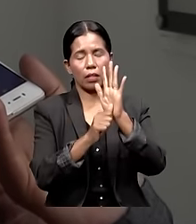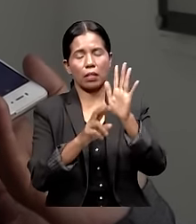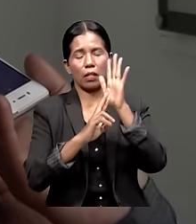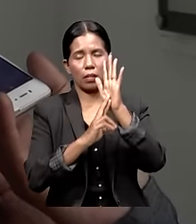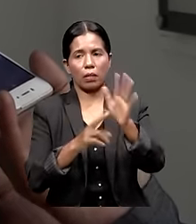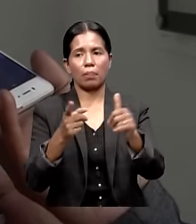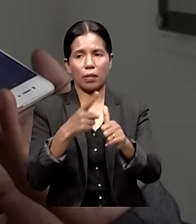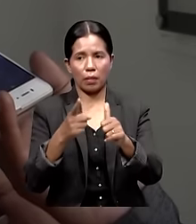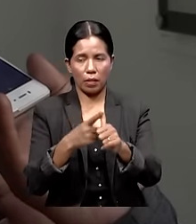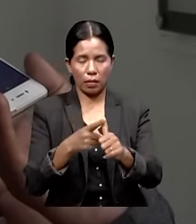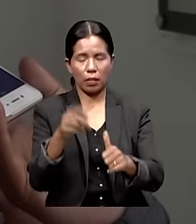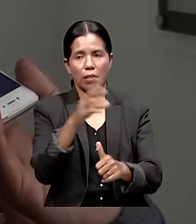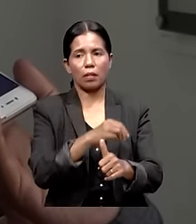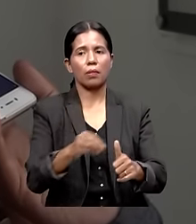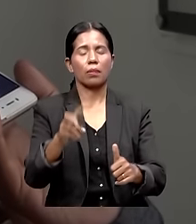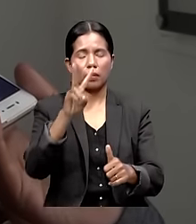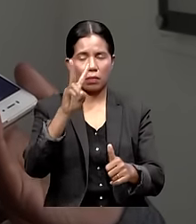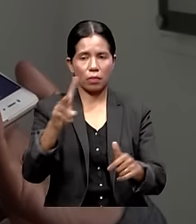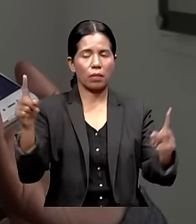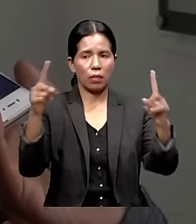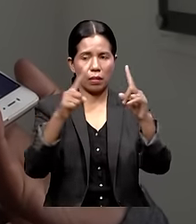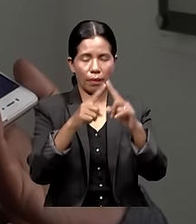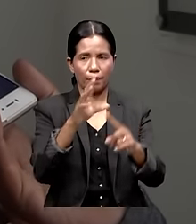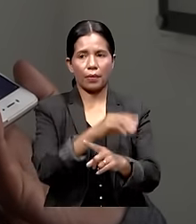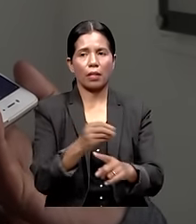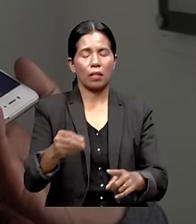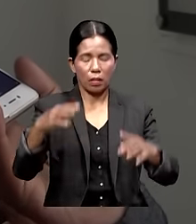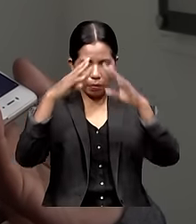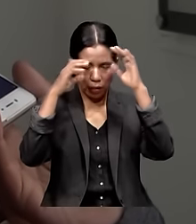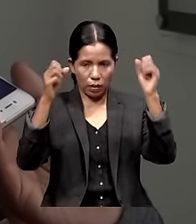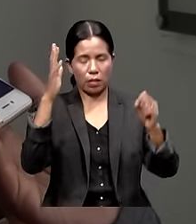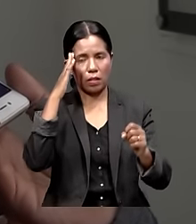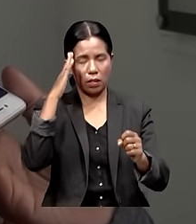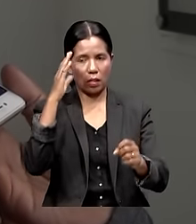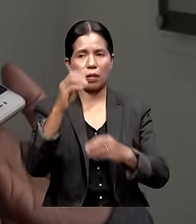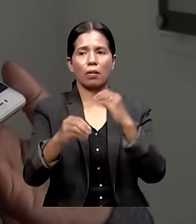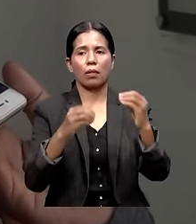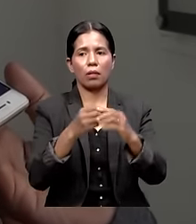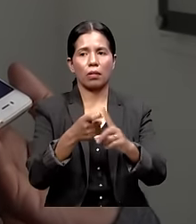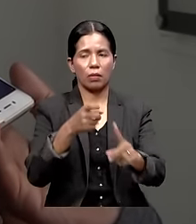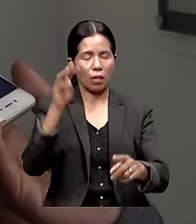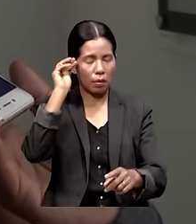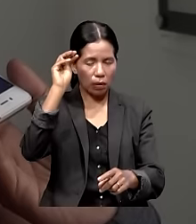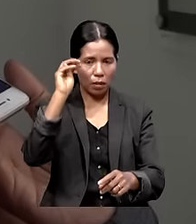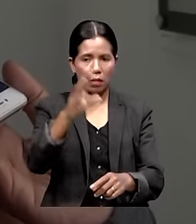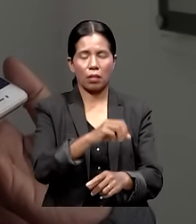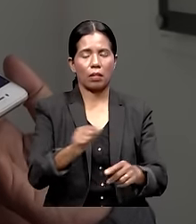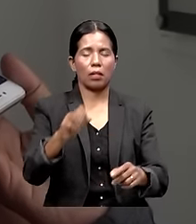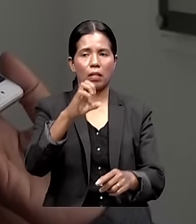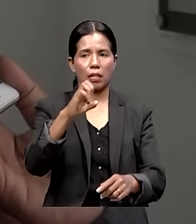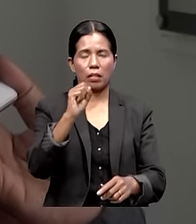primeiro acontecimento primeiro no segundo nemba normalmente sir presidente aten helatiana husi sir ministro da administração